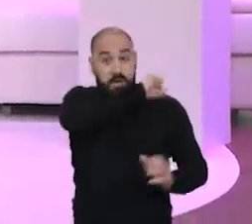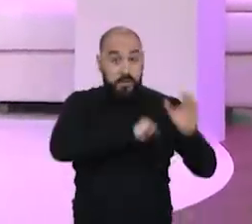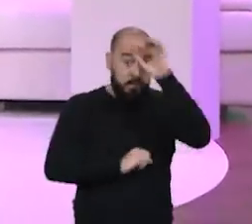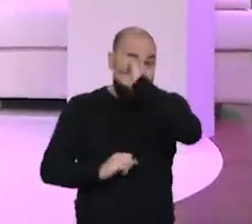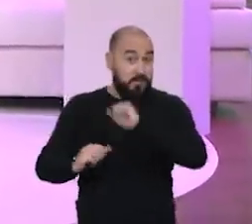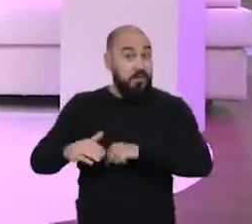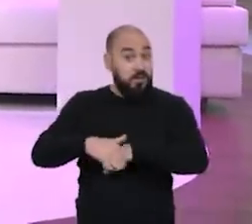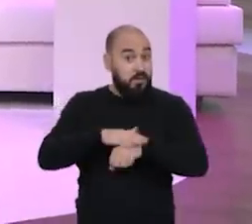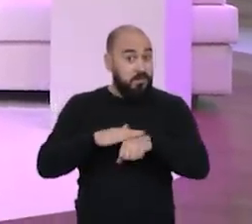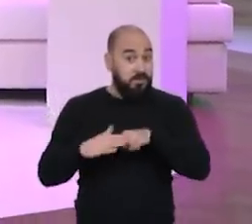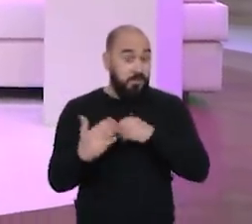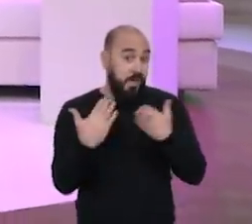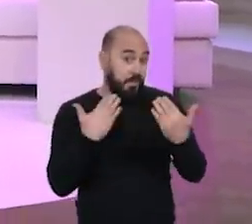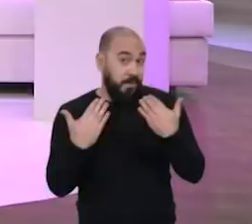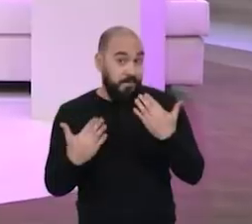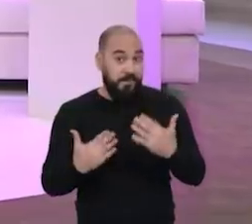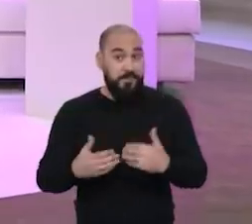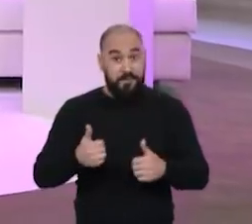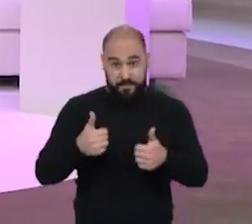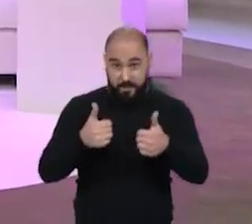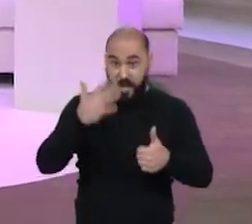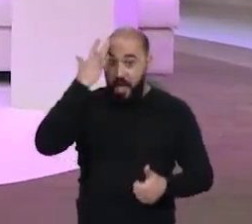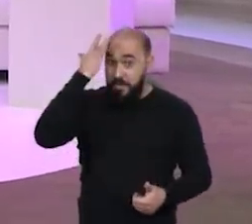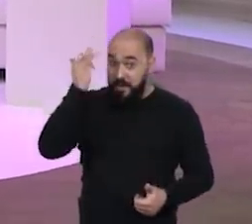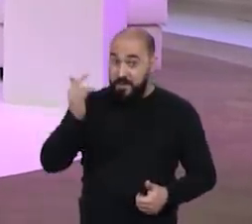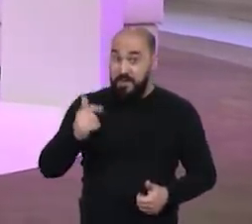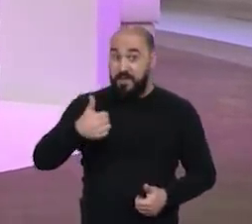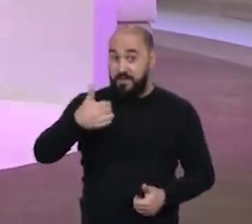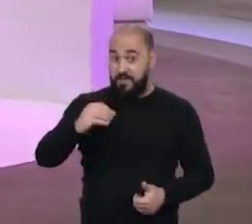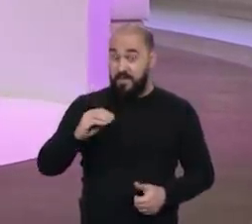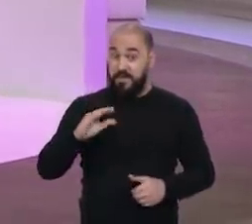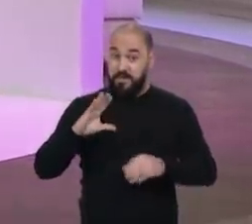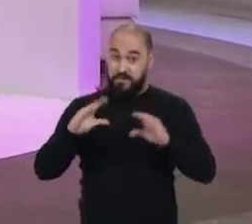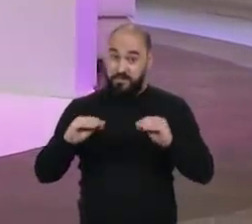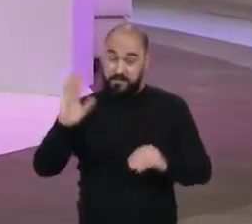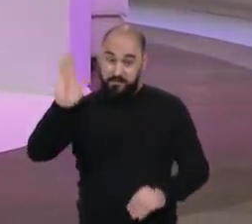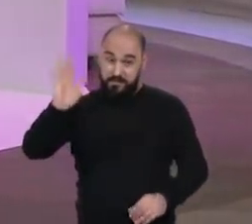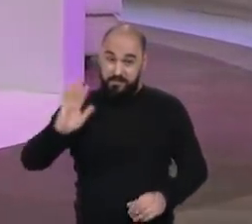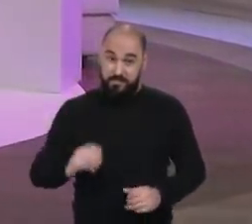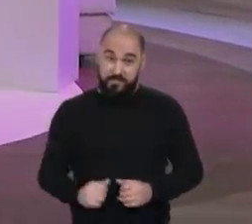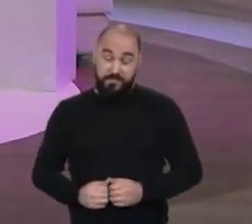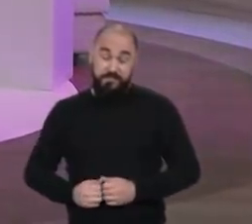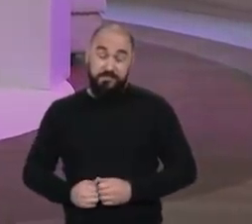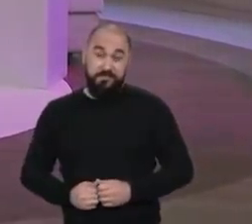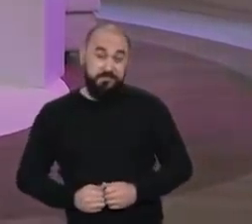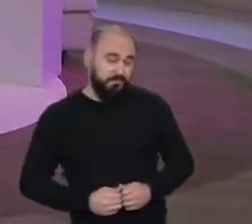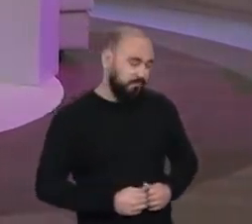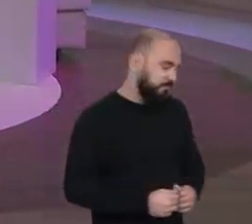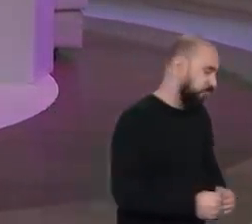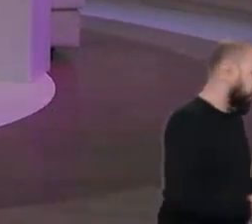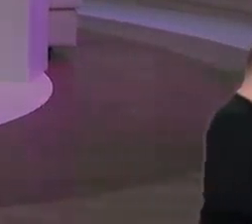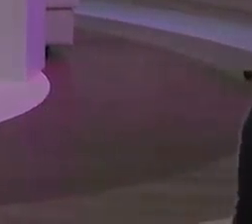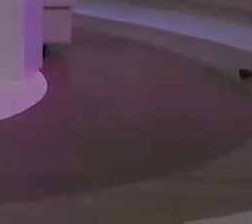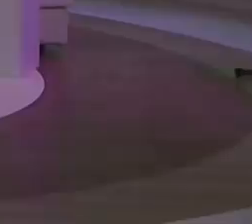a nossa grande conversa, o nosso bate-papo. Te espero amanhã às 10 horas. Até lá.